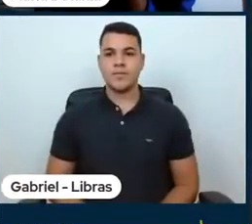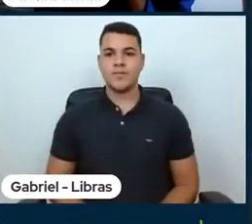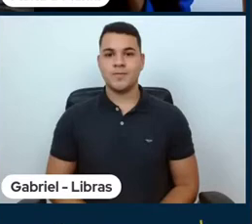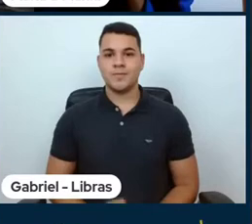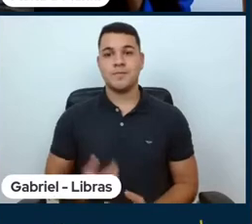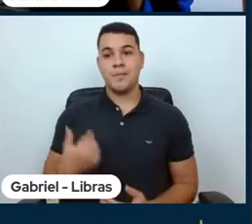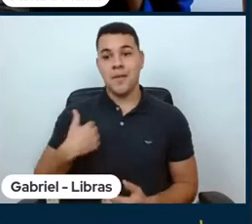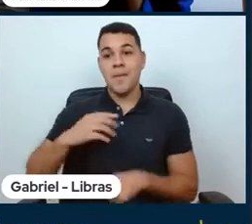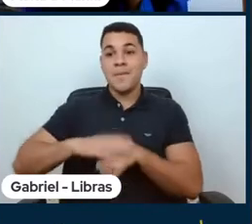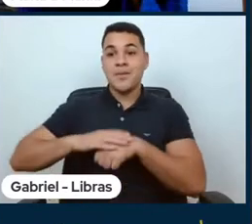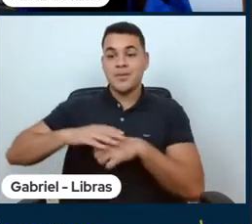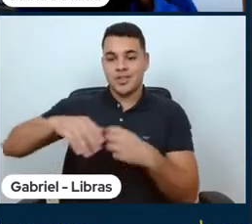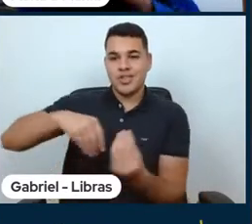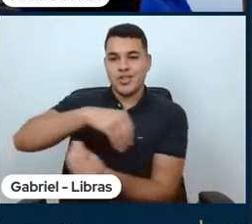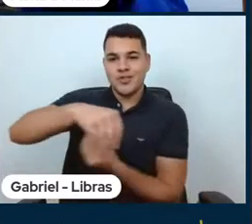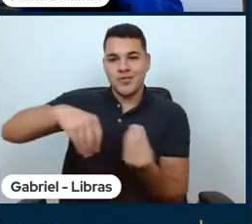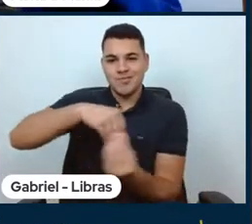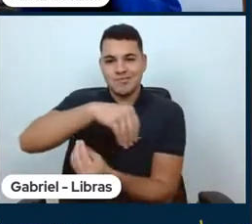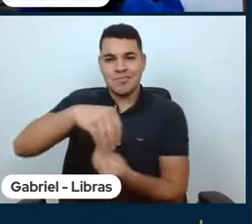dividido